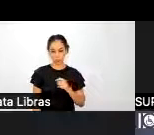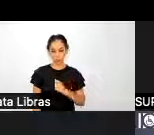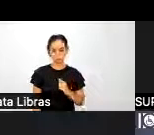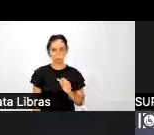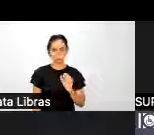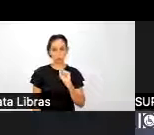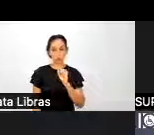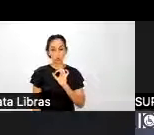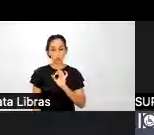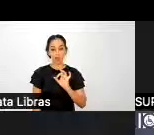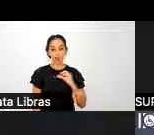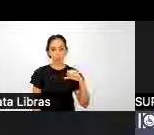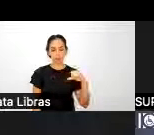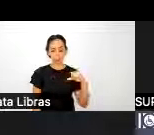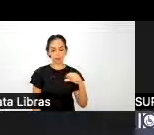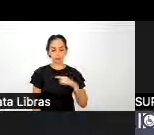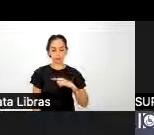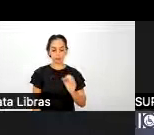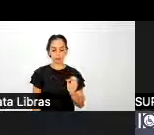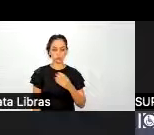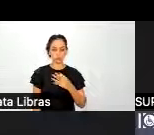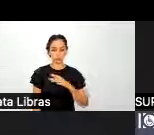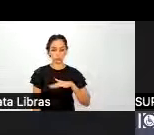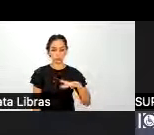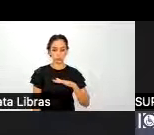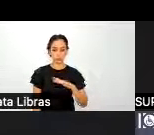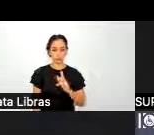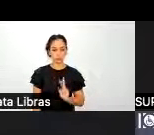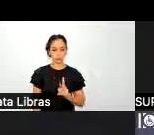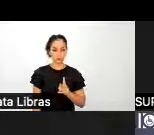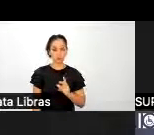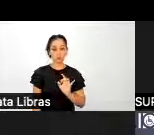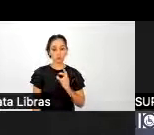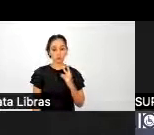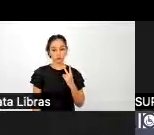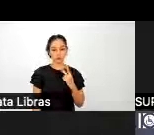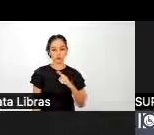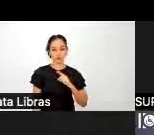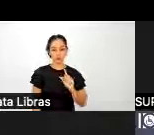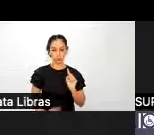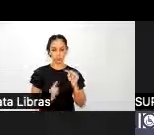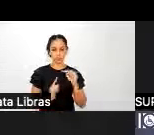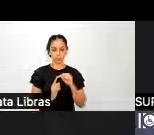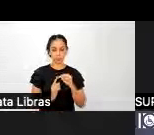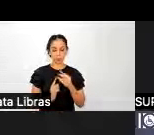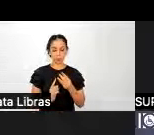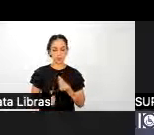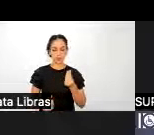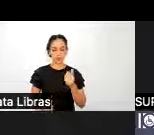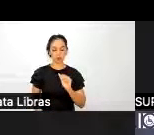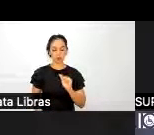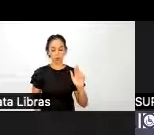casos propunham novos espaços de permanência e produtivos na cidade, mas somente 2 tinham como objetivo a melhoria da qualidade do ar, e